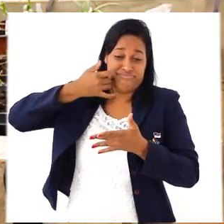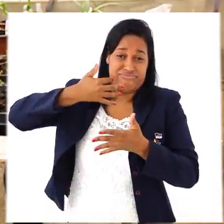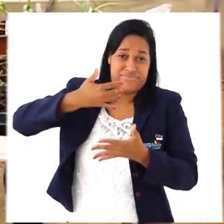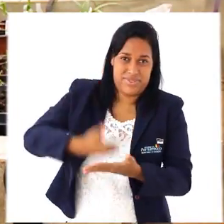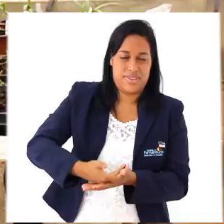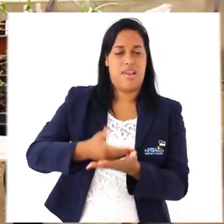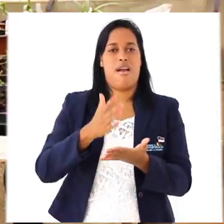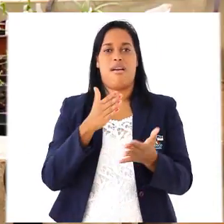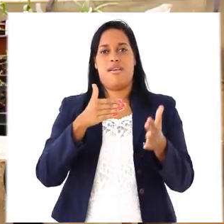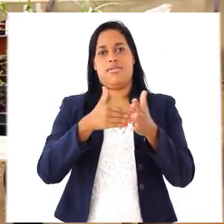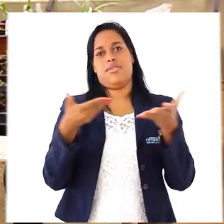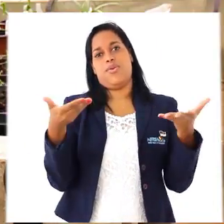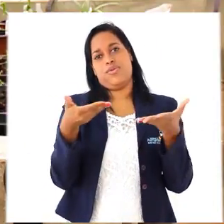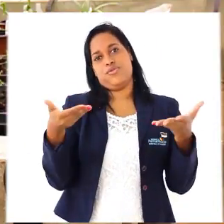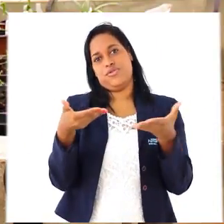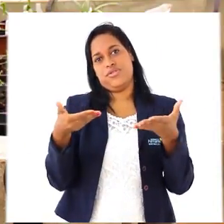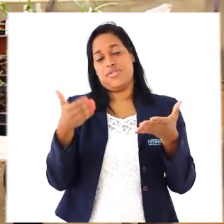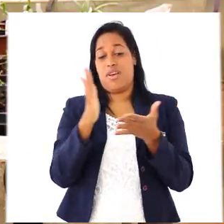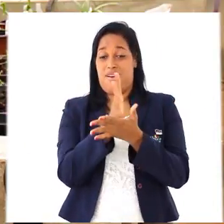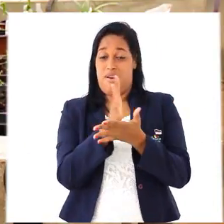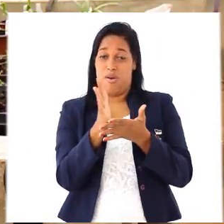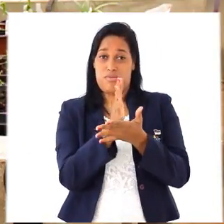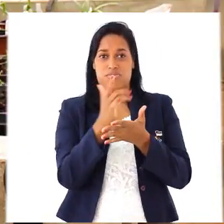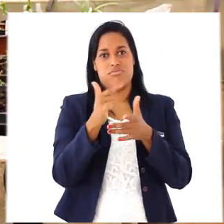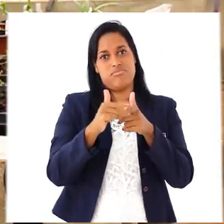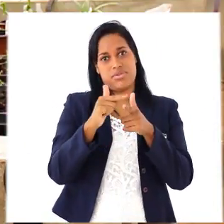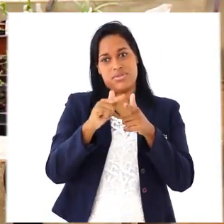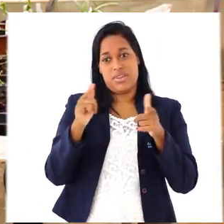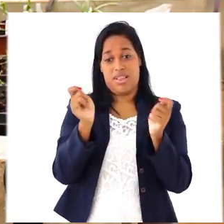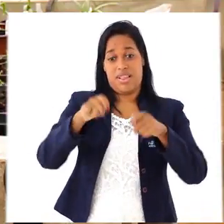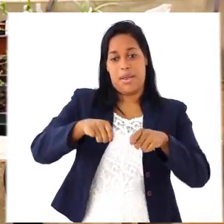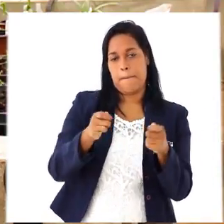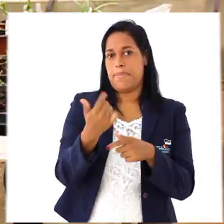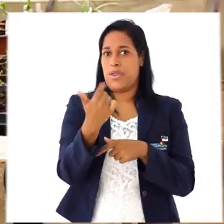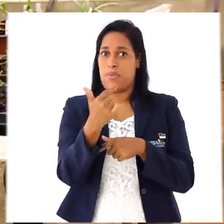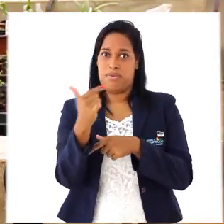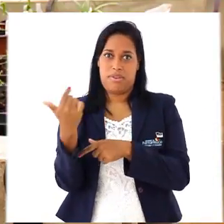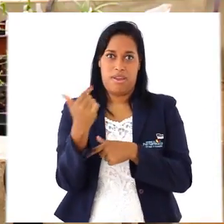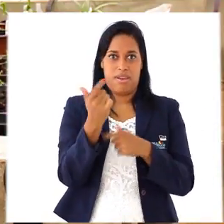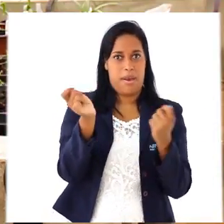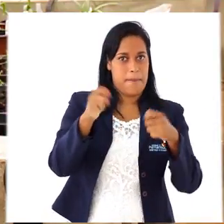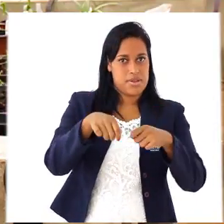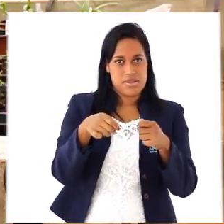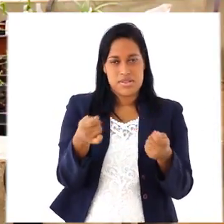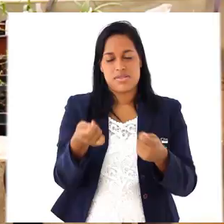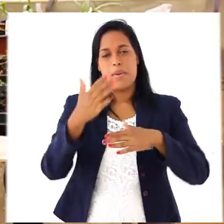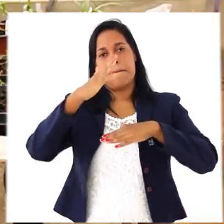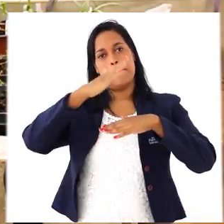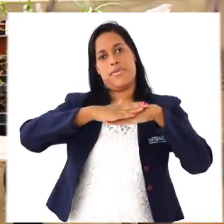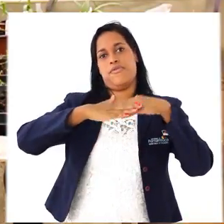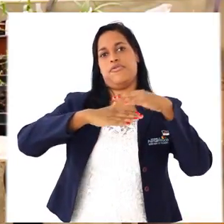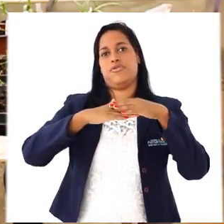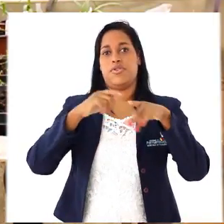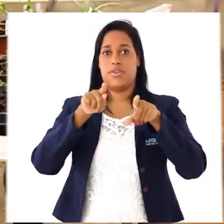tem a agroindústria. Então a gente traz alguns traços, trabalhadores sem capacitação adequada, empregadores que